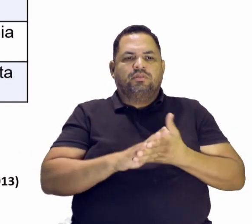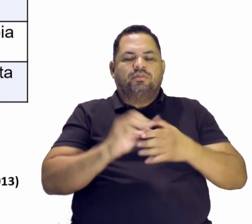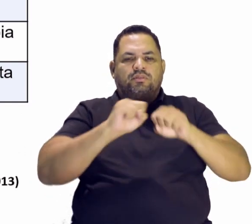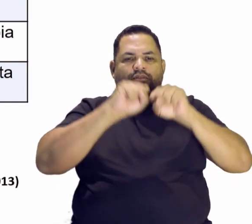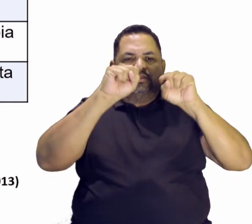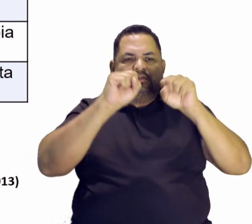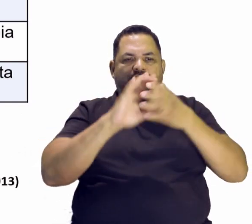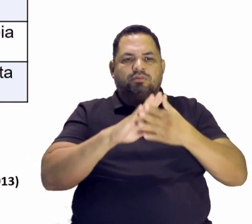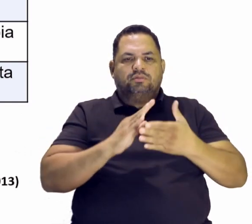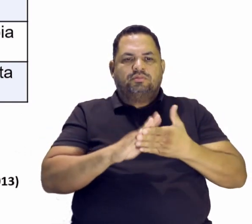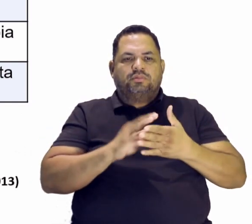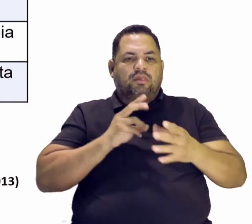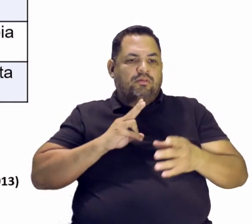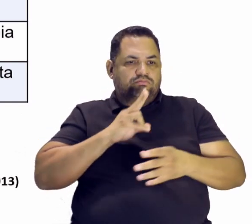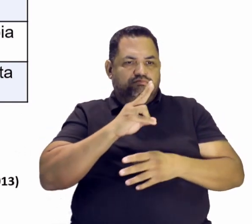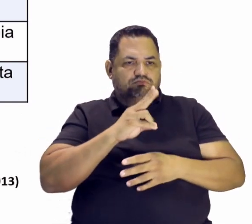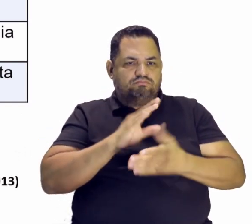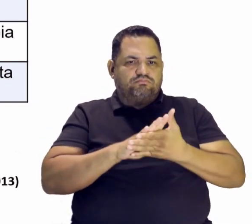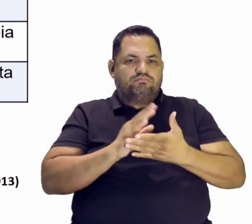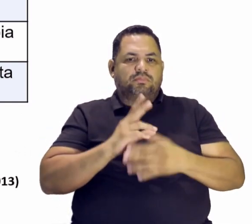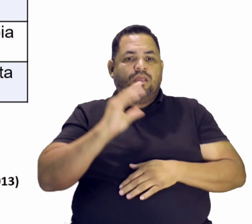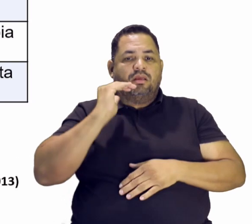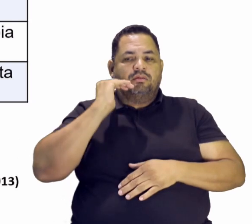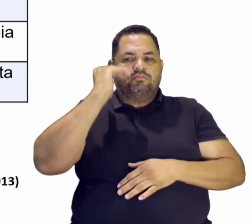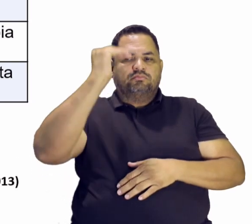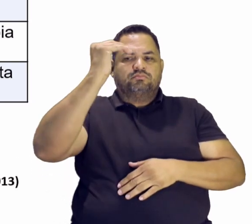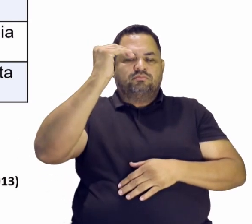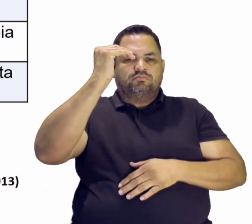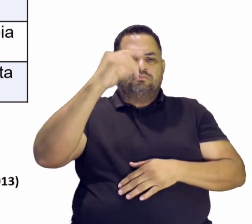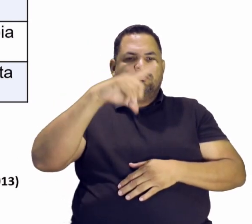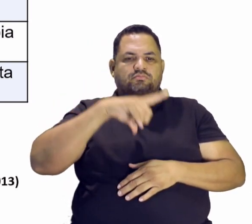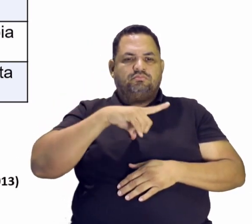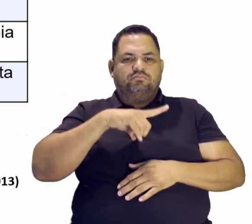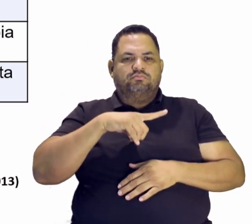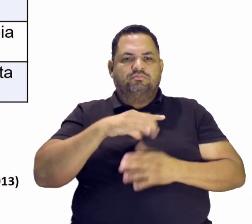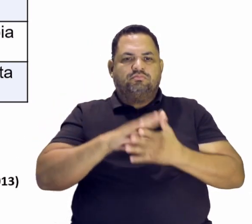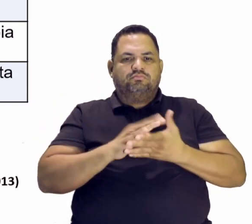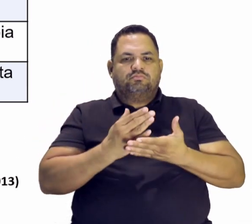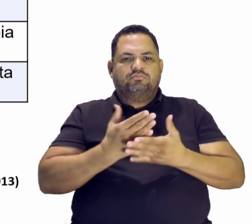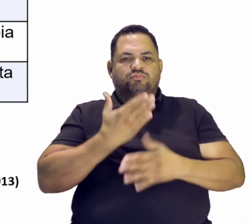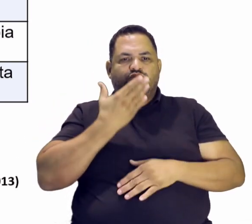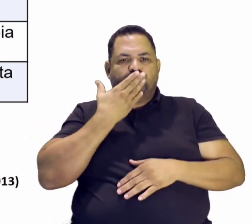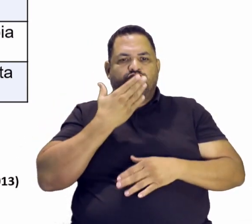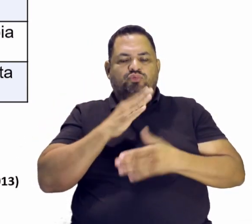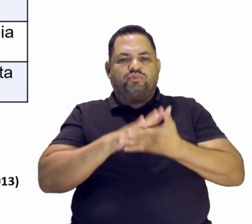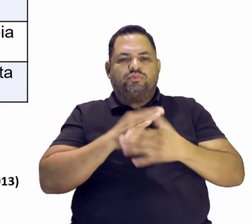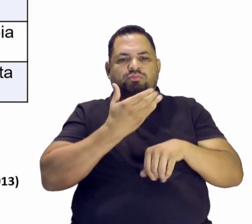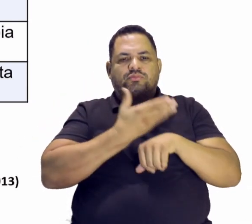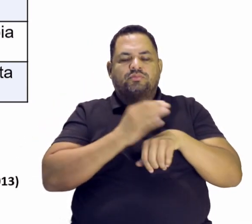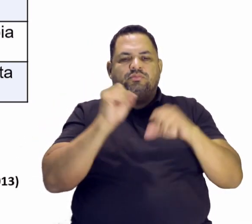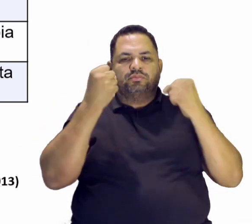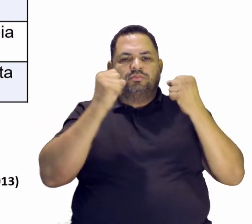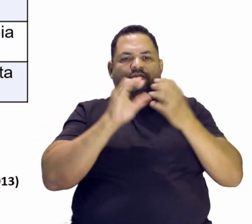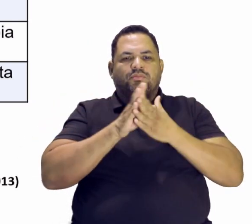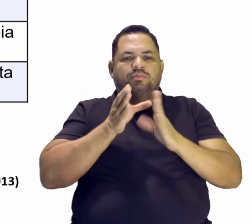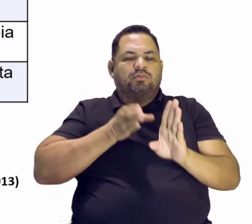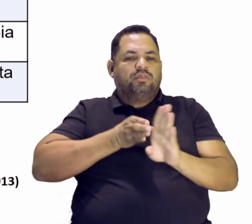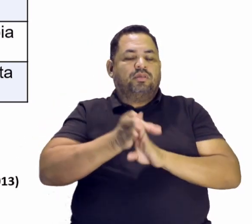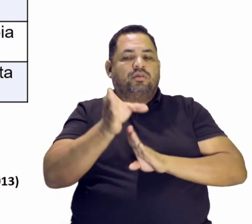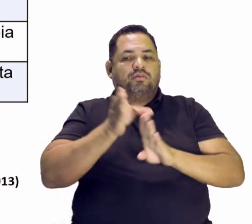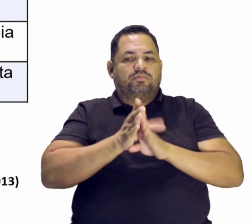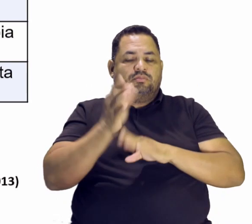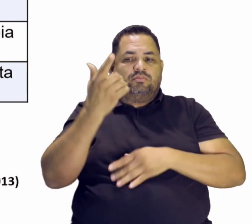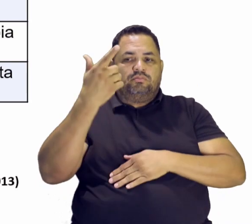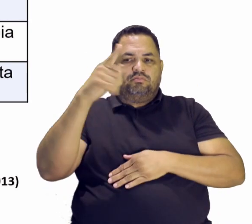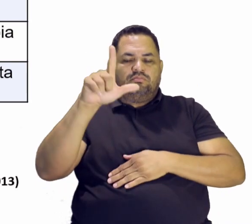um nível de resistência muito alto e eu tenho também um tipo de exercício físico recomendado para eu poder conseguir